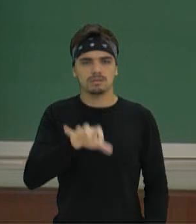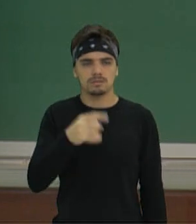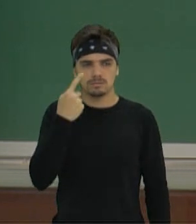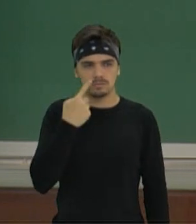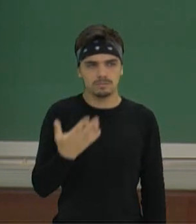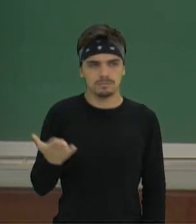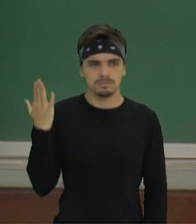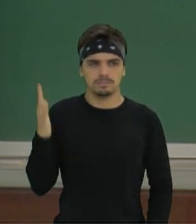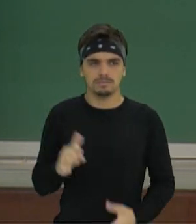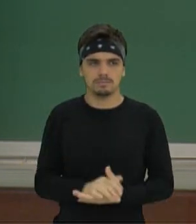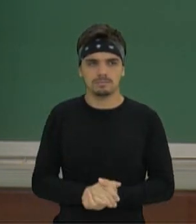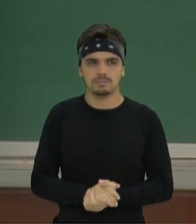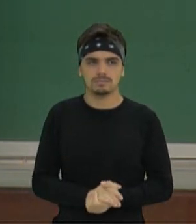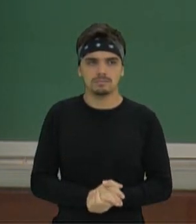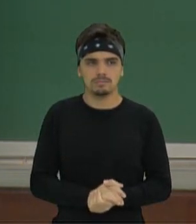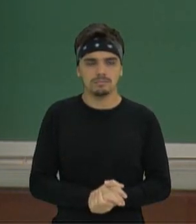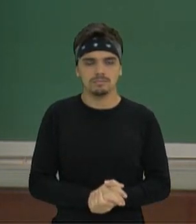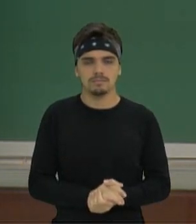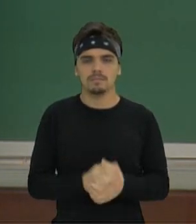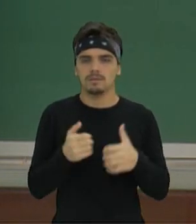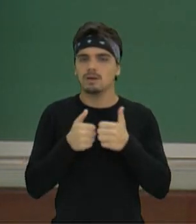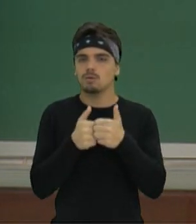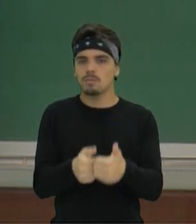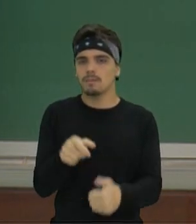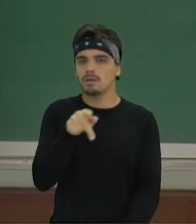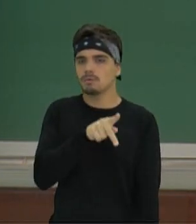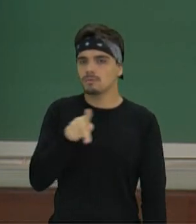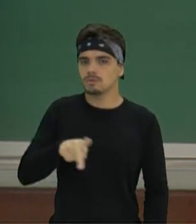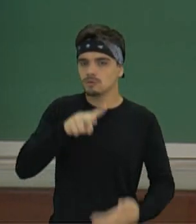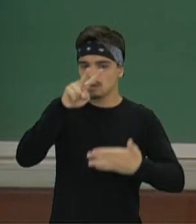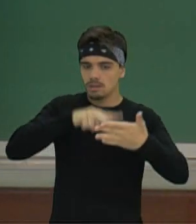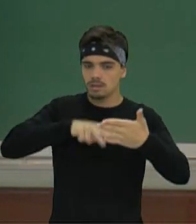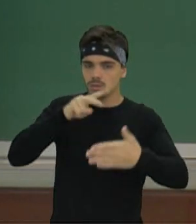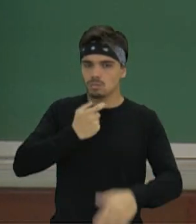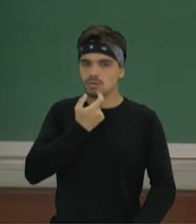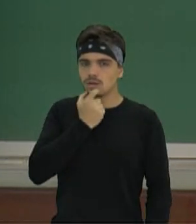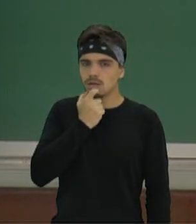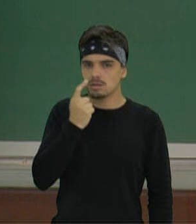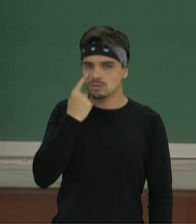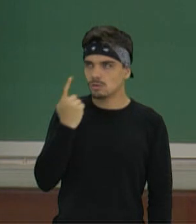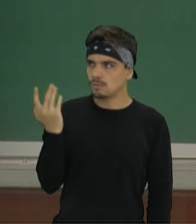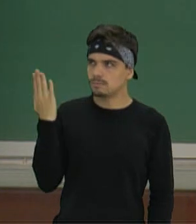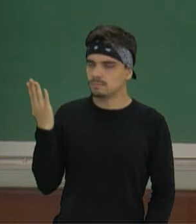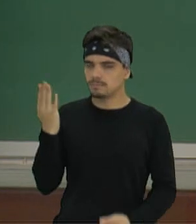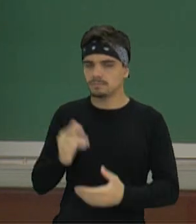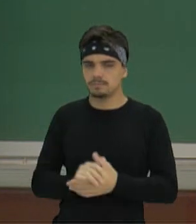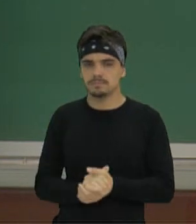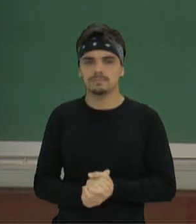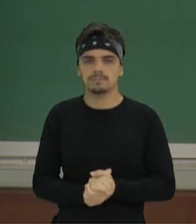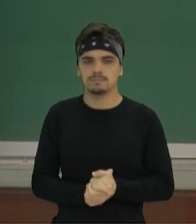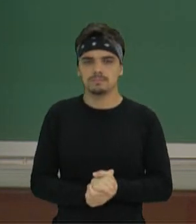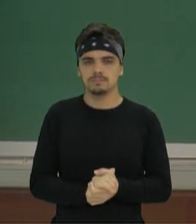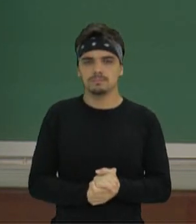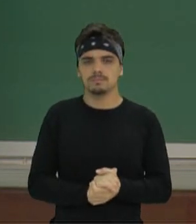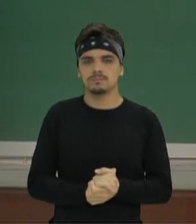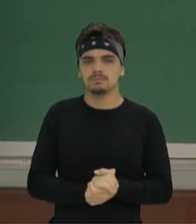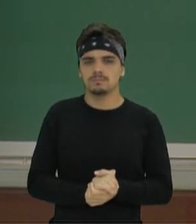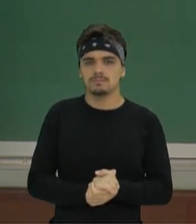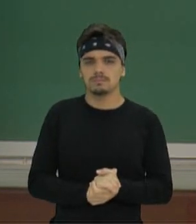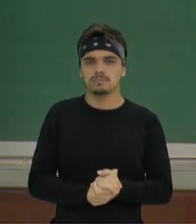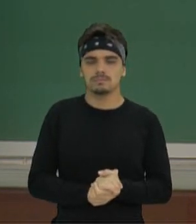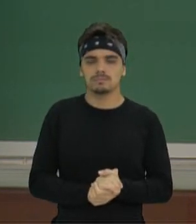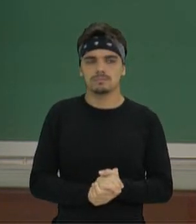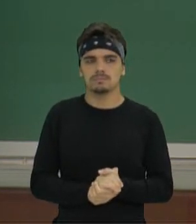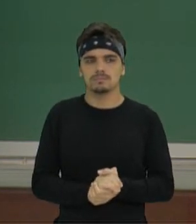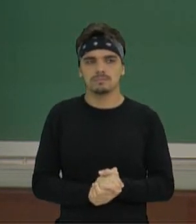olha. For you, I was the flame, love is a losing game. 5-story fire as you came,